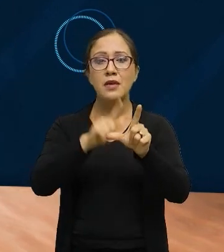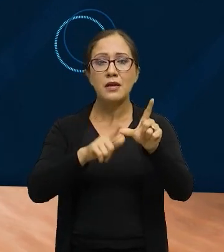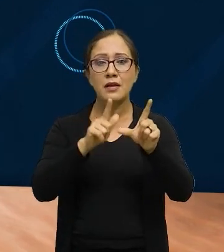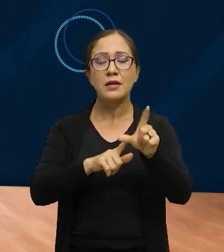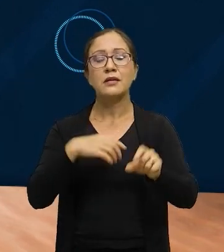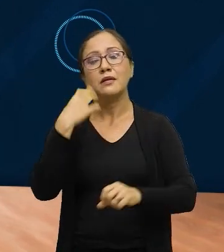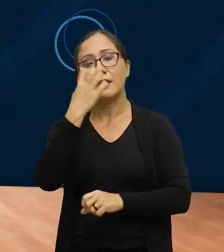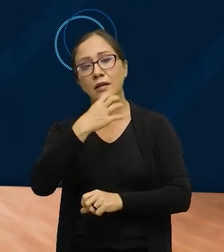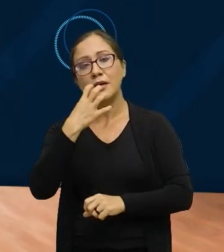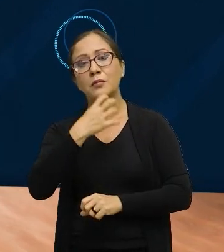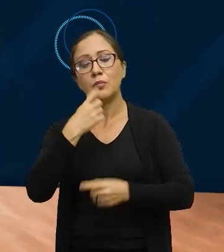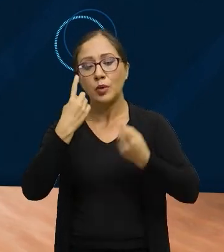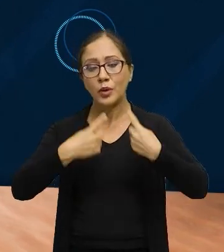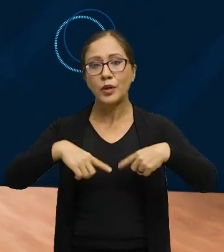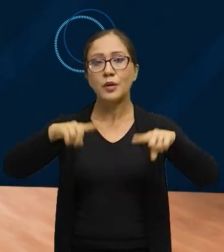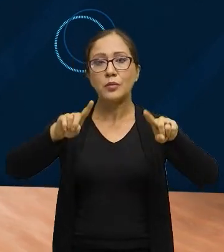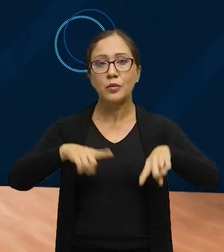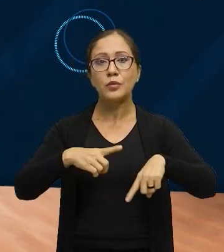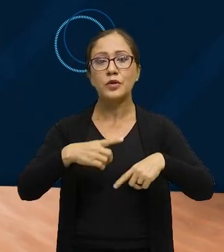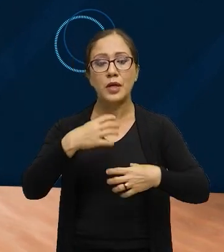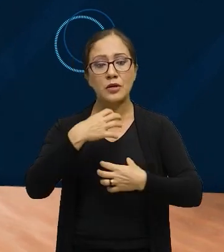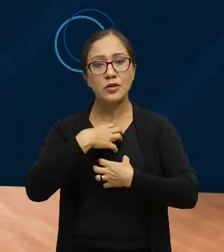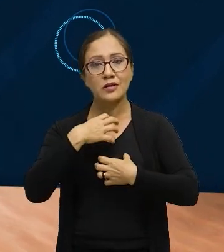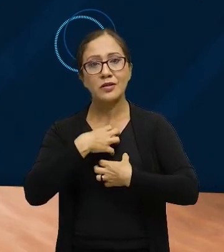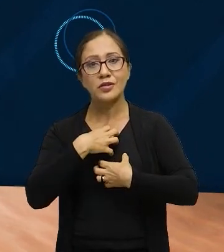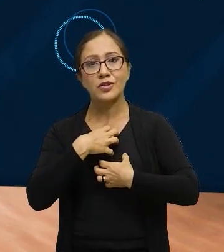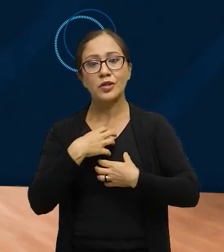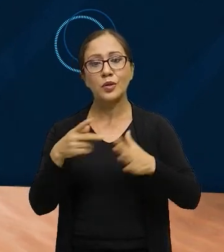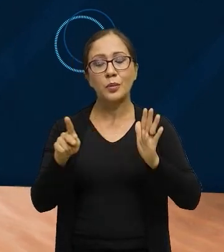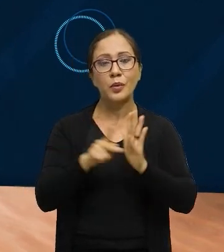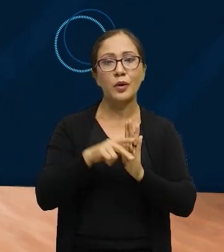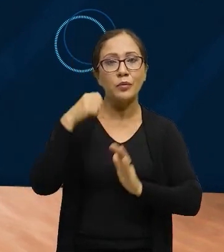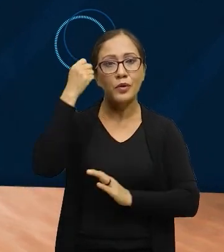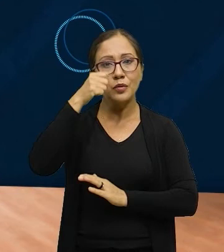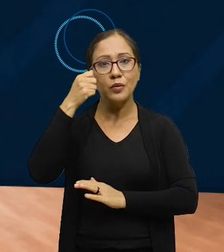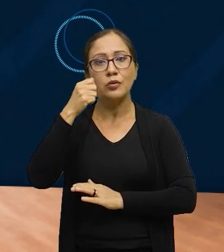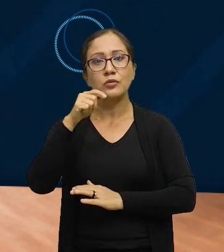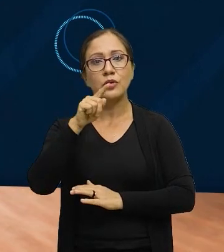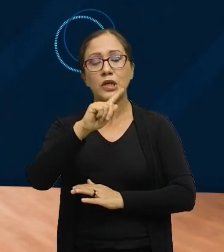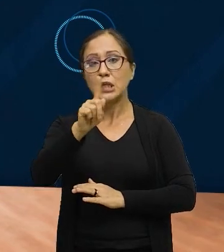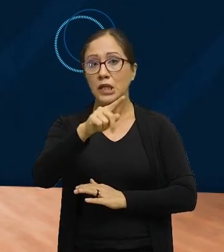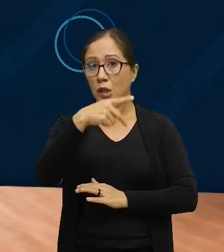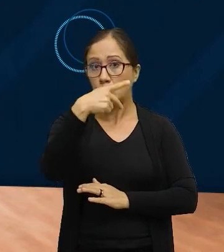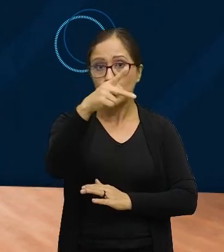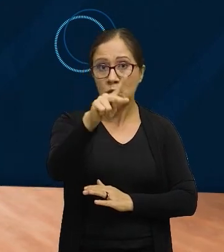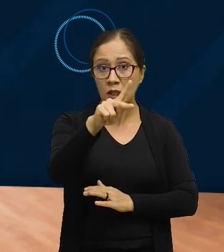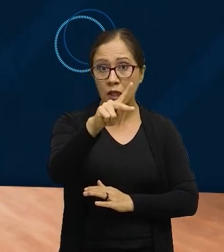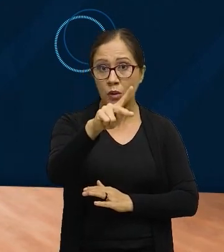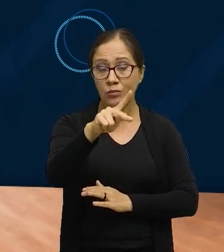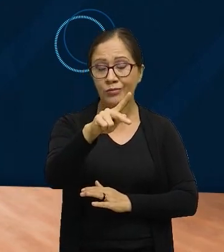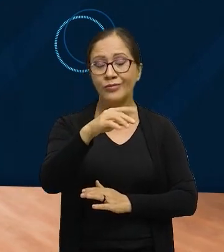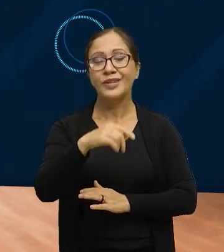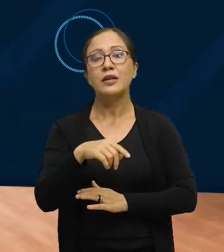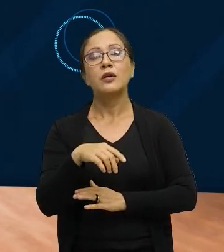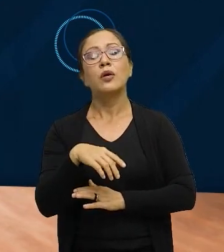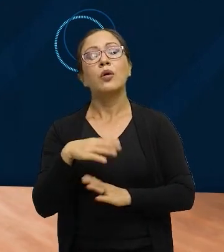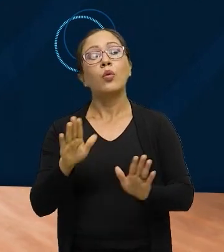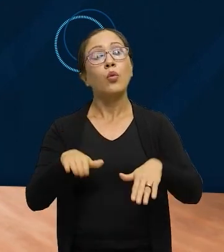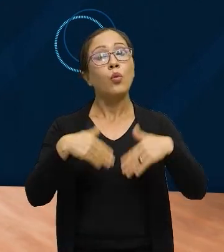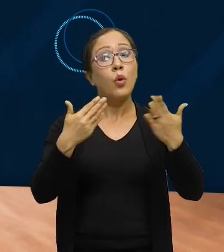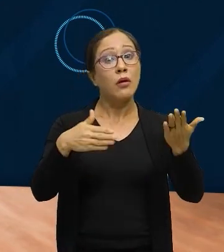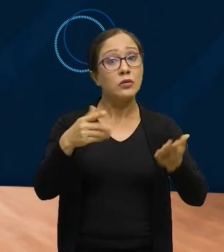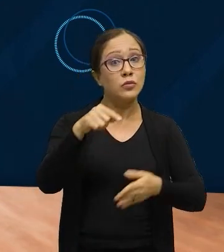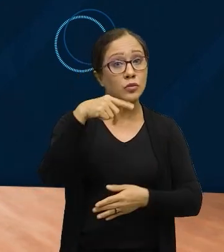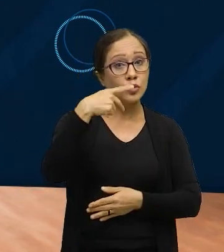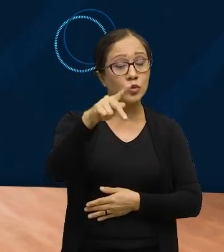perceba o sentido dado pelo autor, não o seu. Quando for o seu, a sua opinião, aí você pode